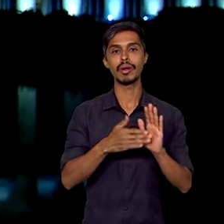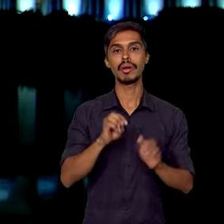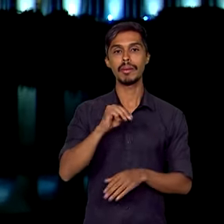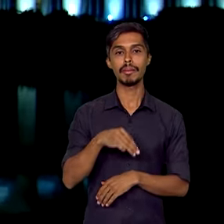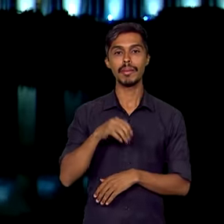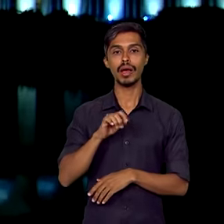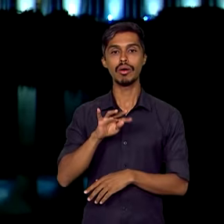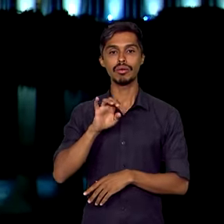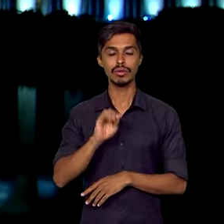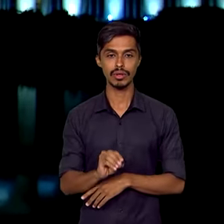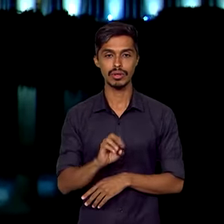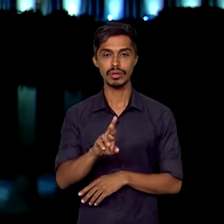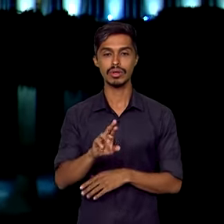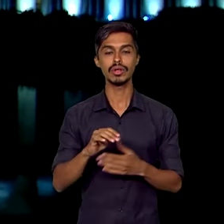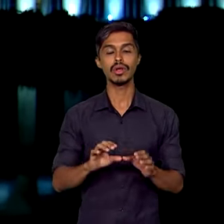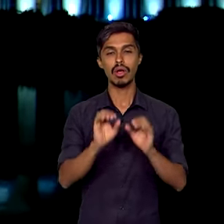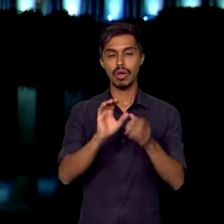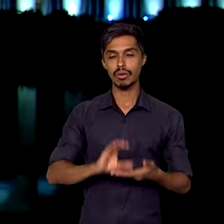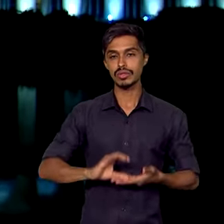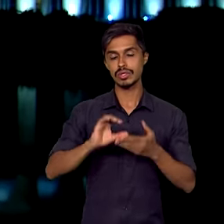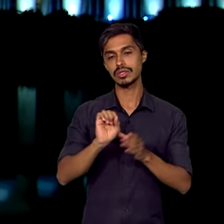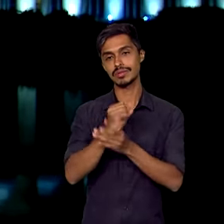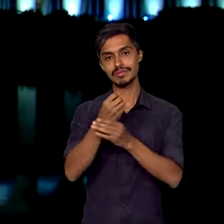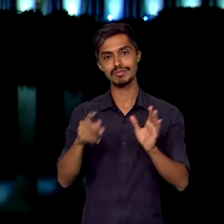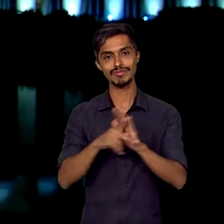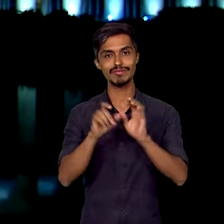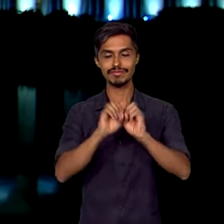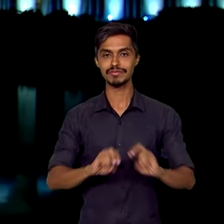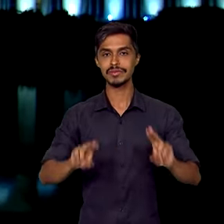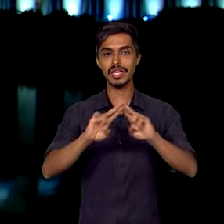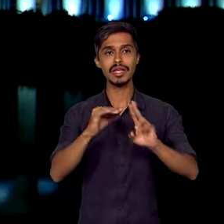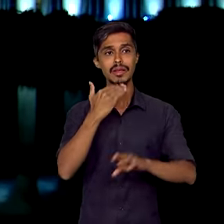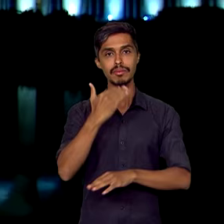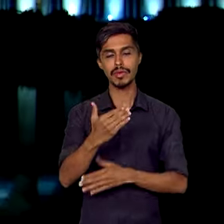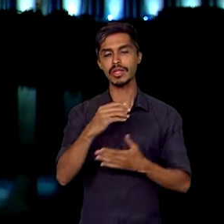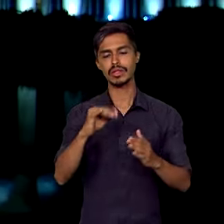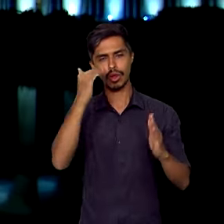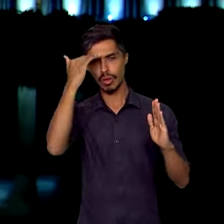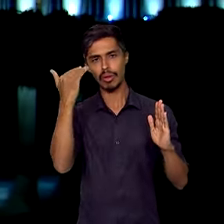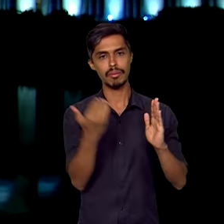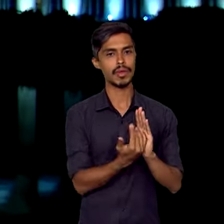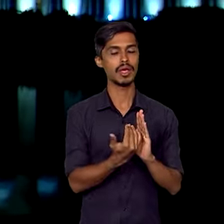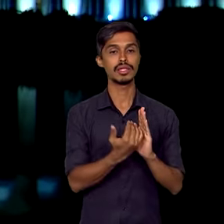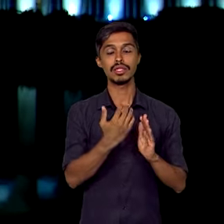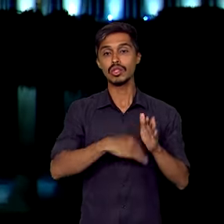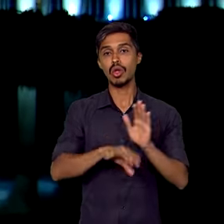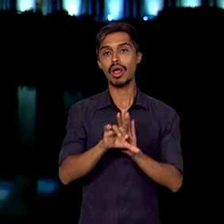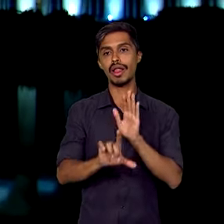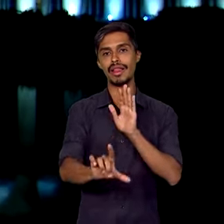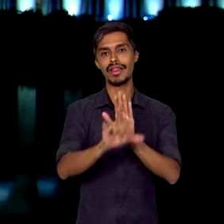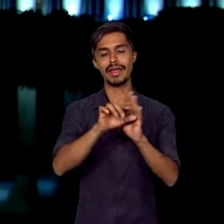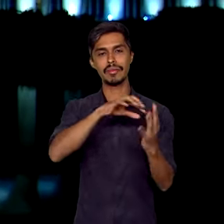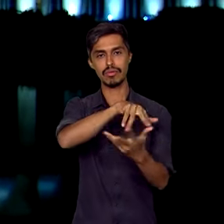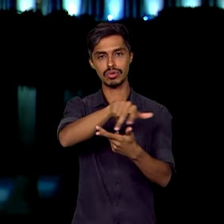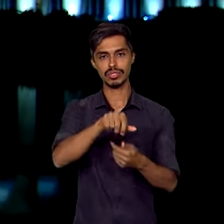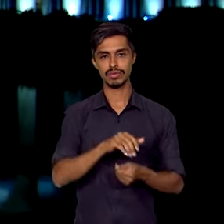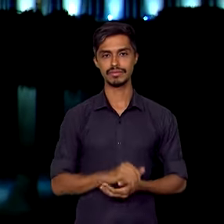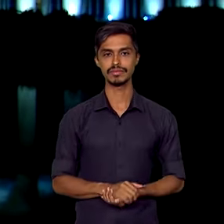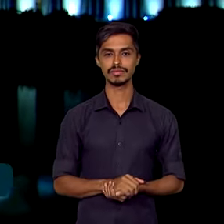Malta ao Conselho de Segurança da ONU e pede que sejam obedecidas as leis